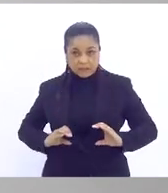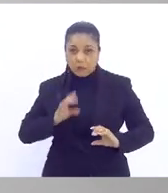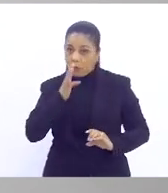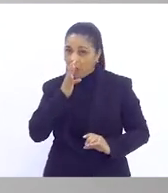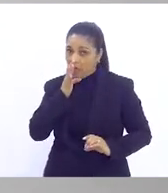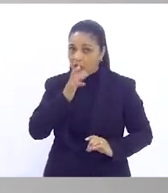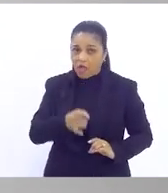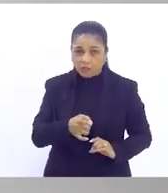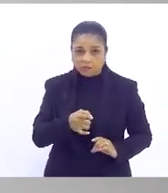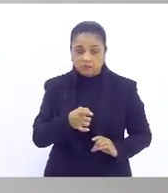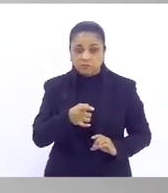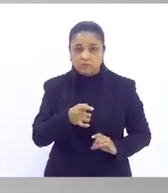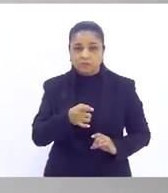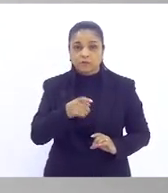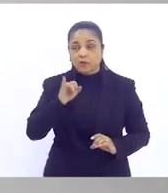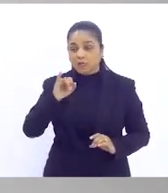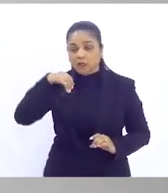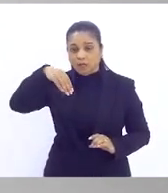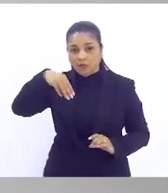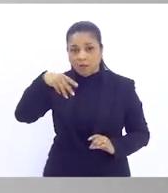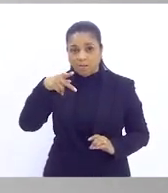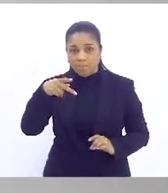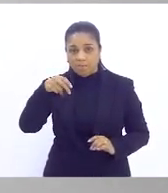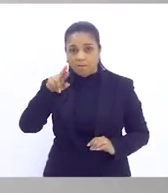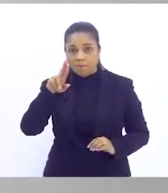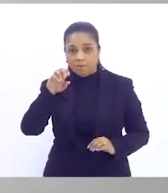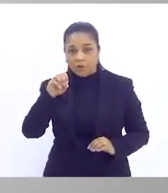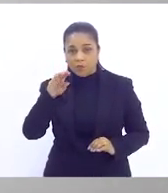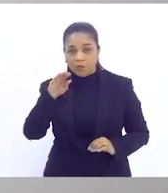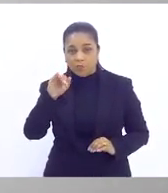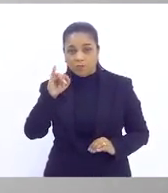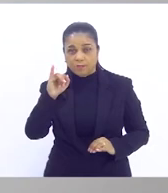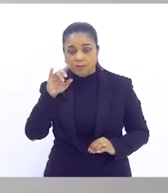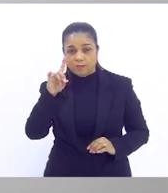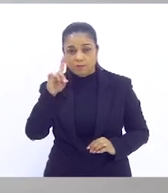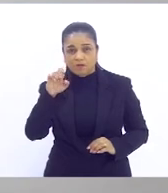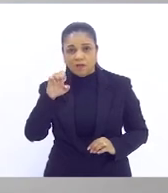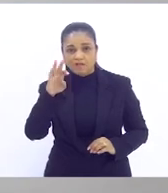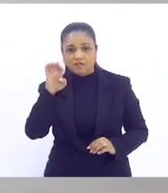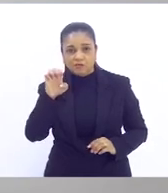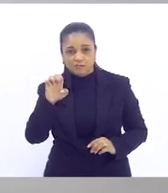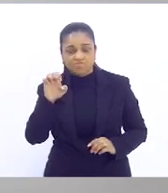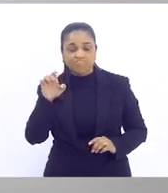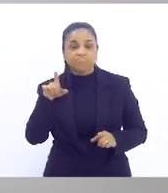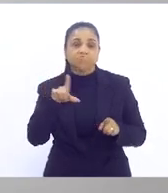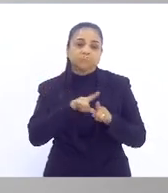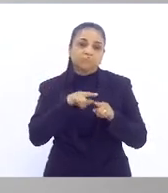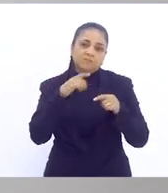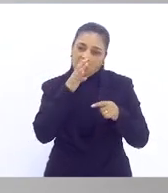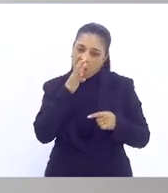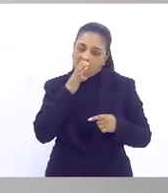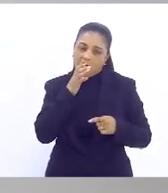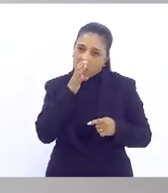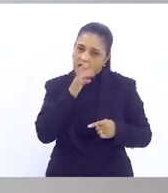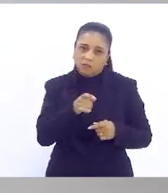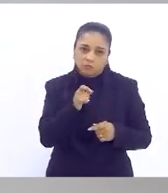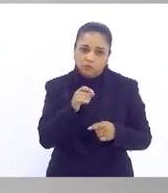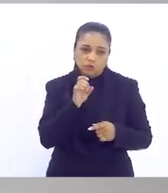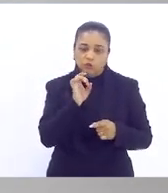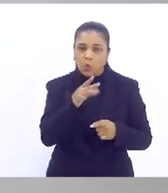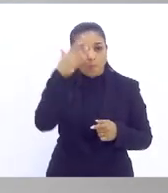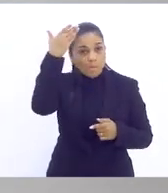denunciado não basta falar uma denúncia etérea tem que haver a